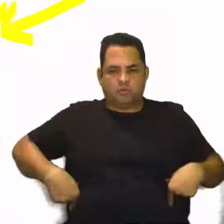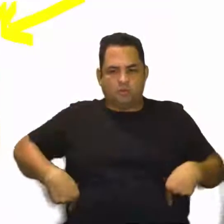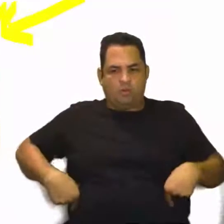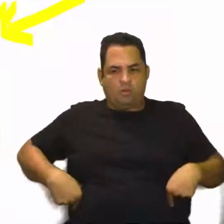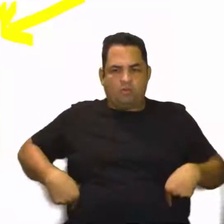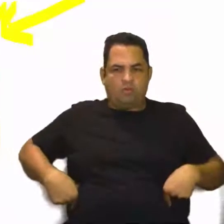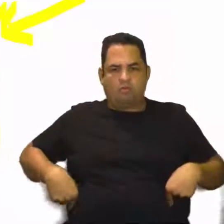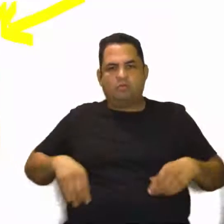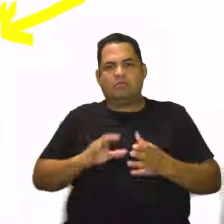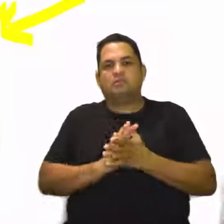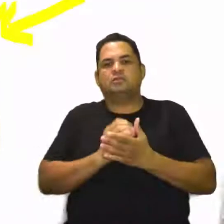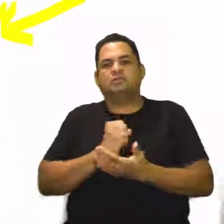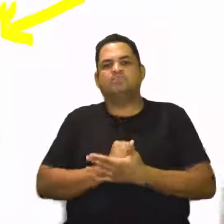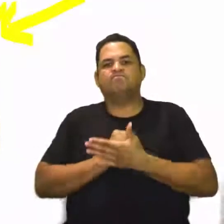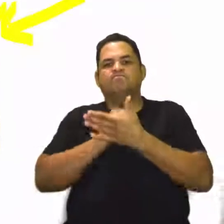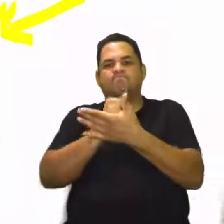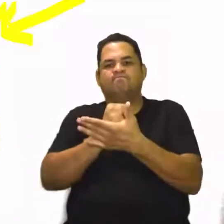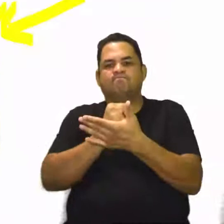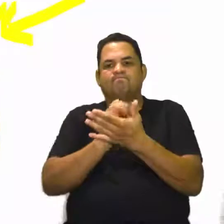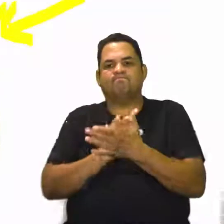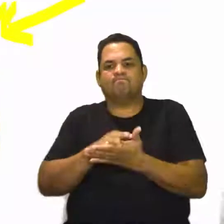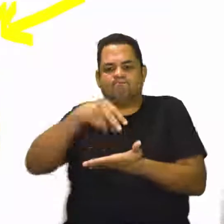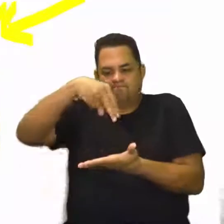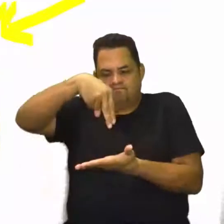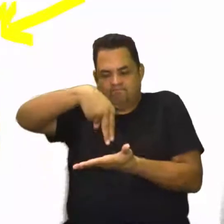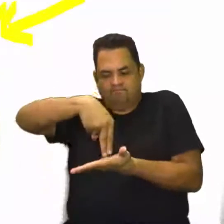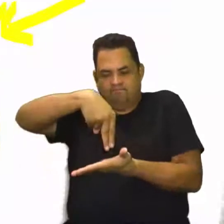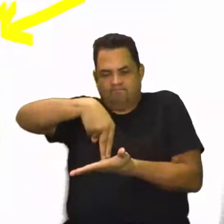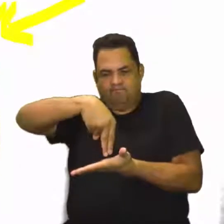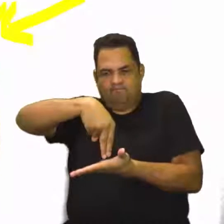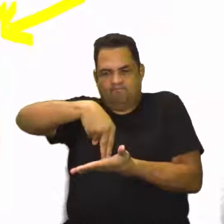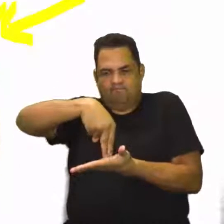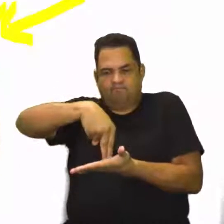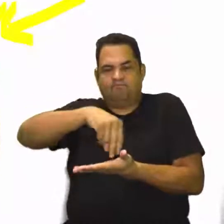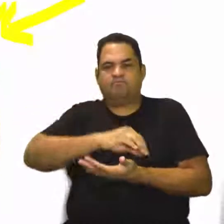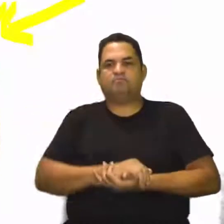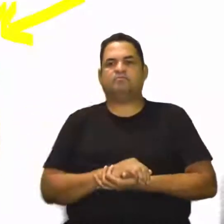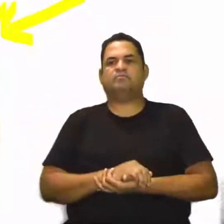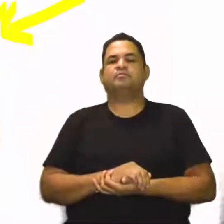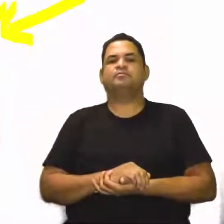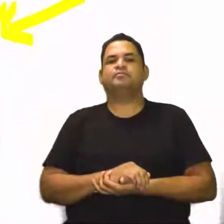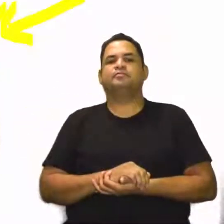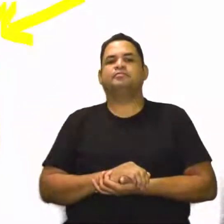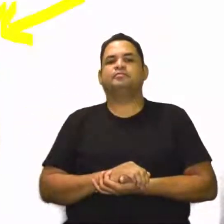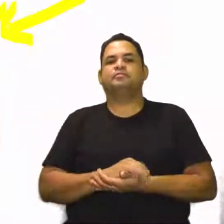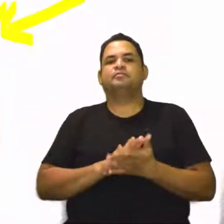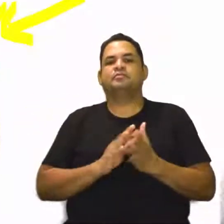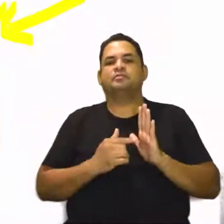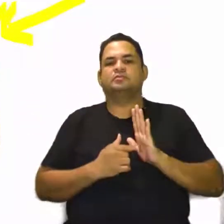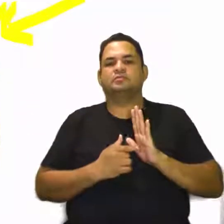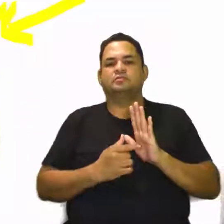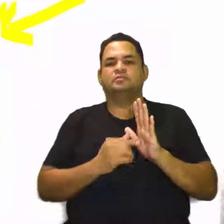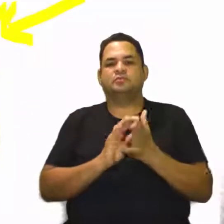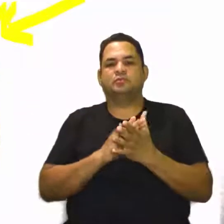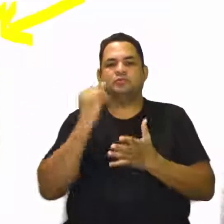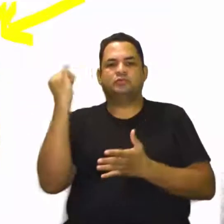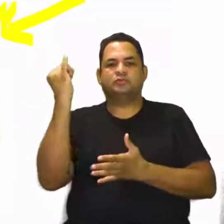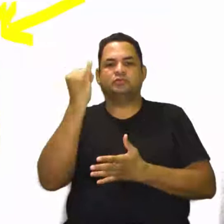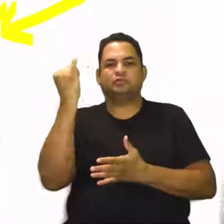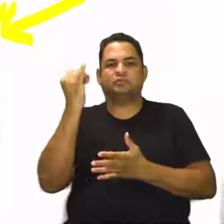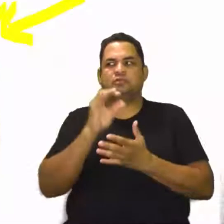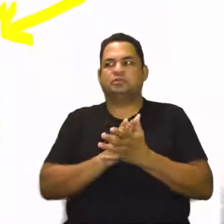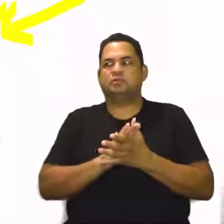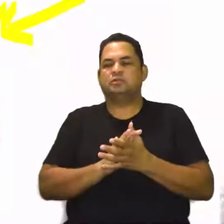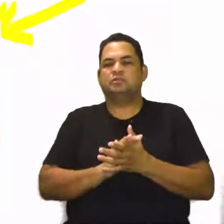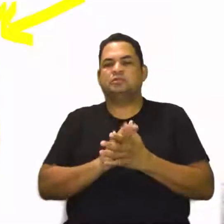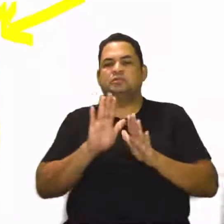do tronco e pela sustentação da nossa posição bípede. Então, a gente destacou bem a importância,